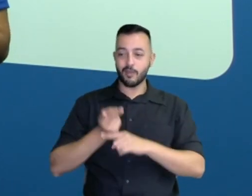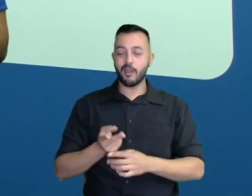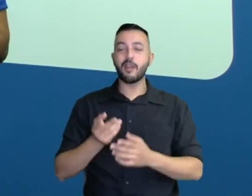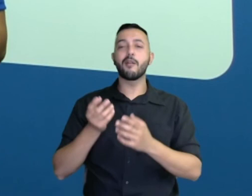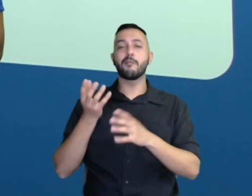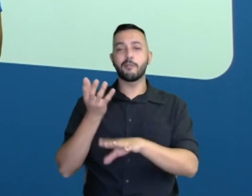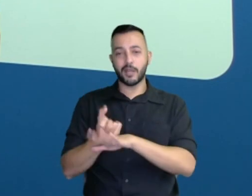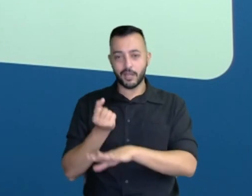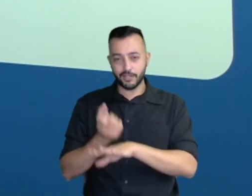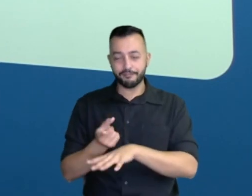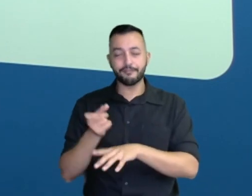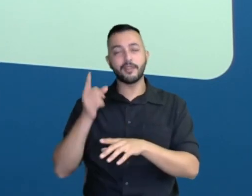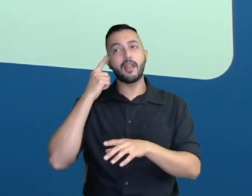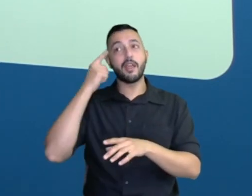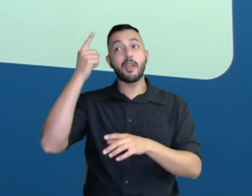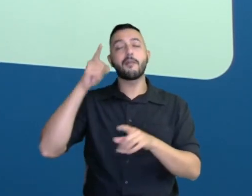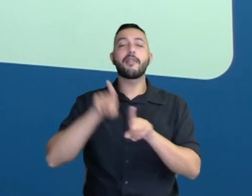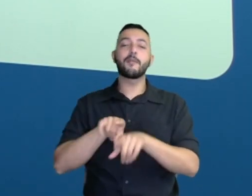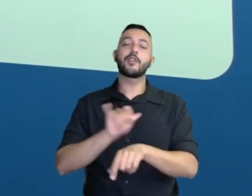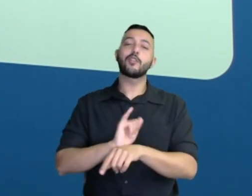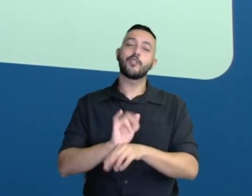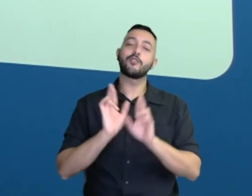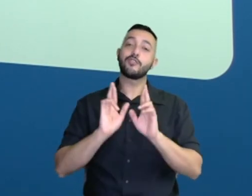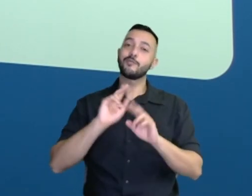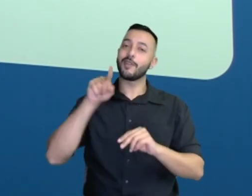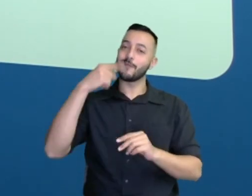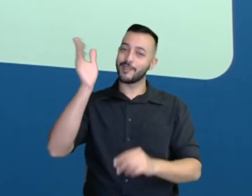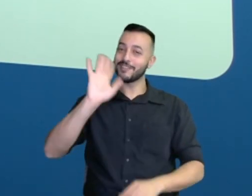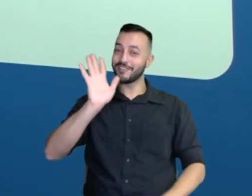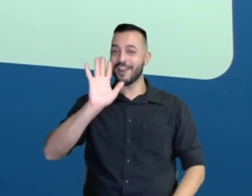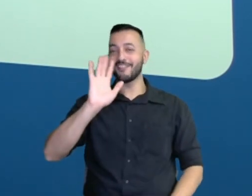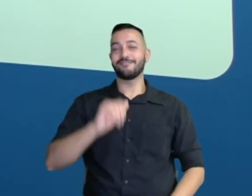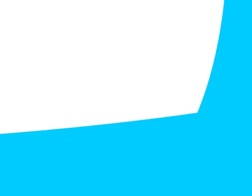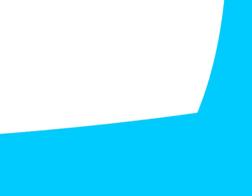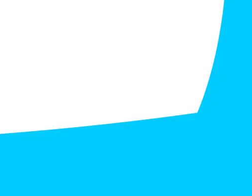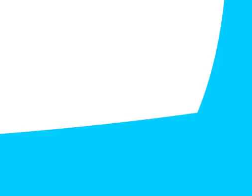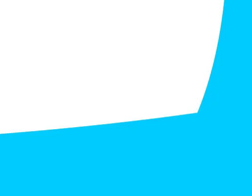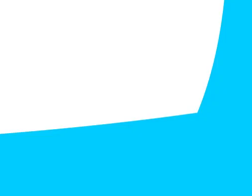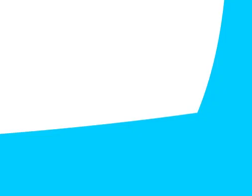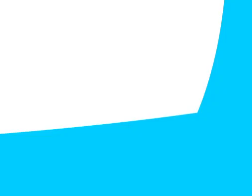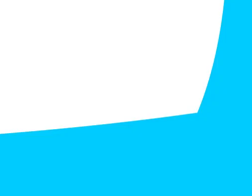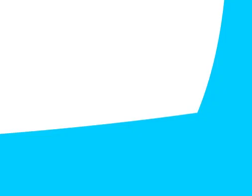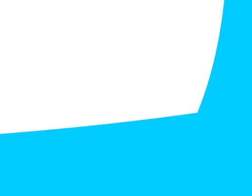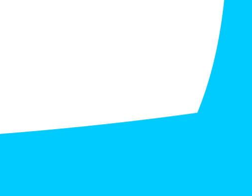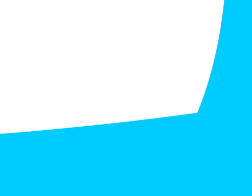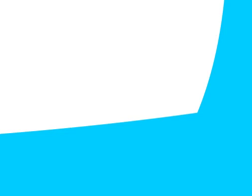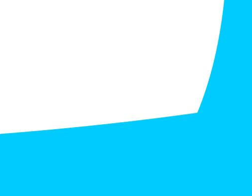assiste a aula de novo no YouTube. E eu espero vocês. Até a próxima. Tchau!